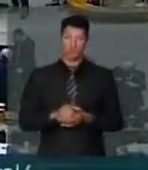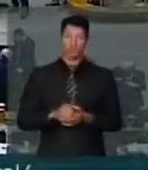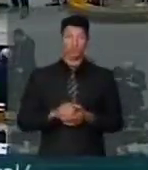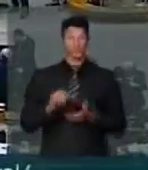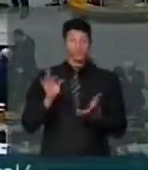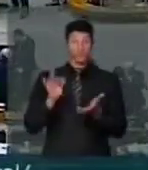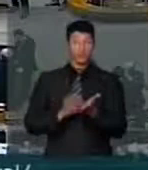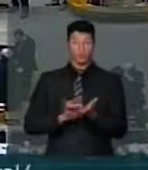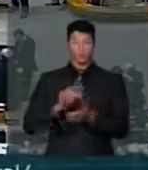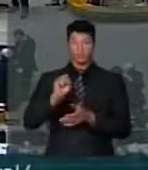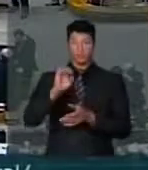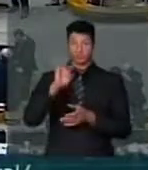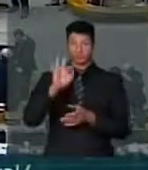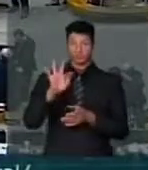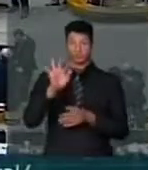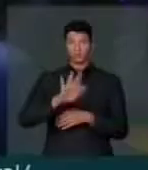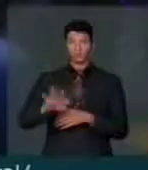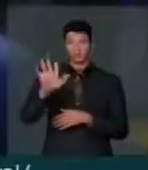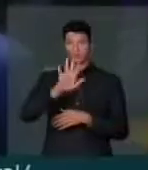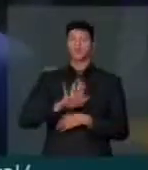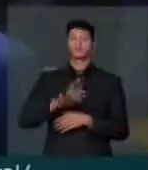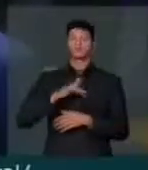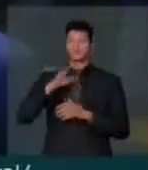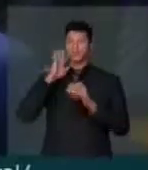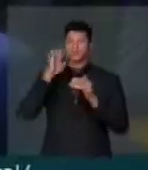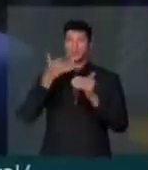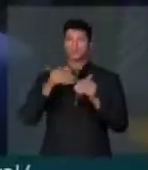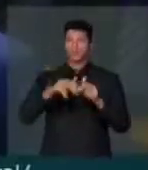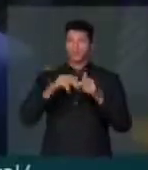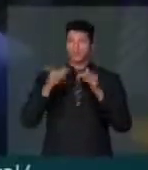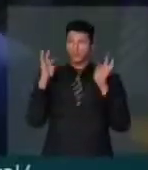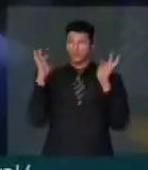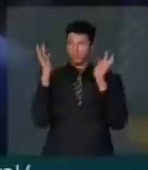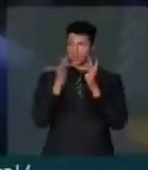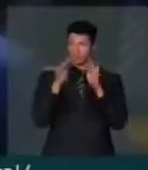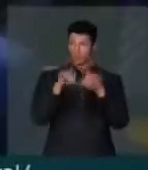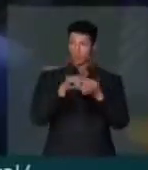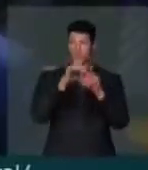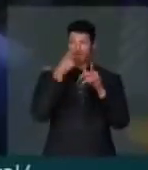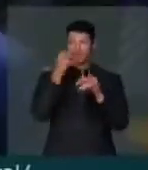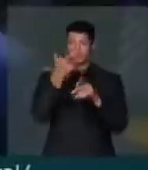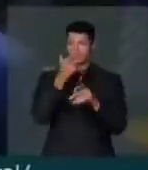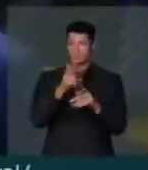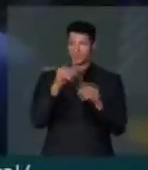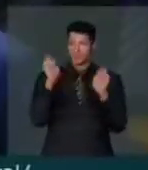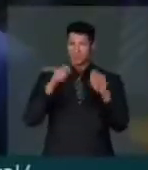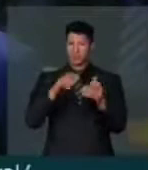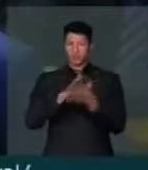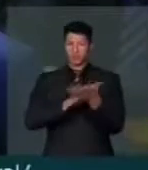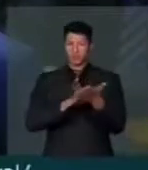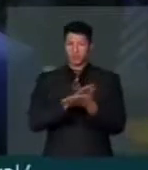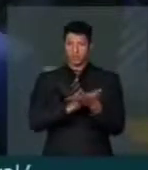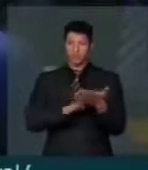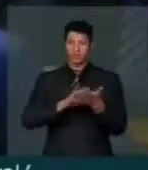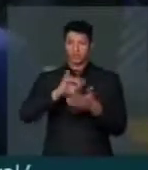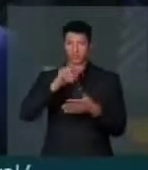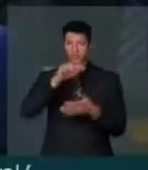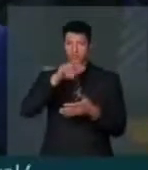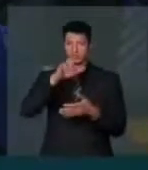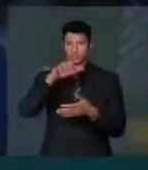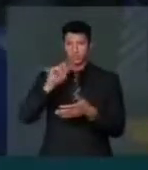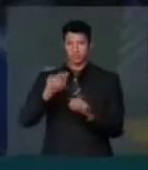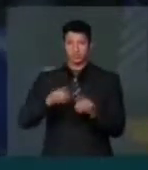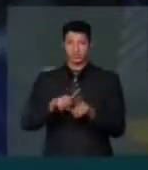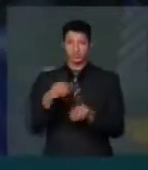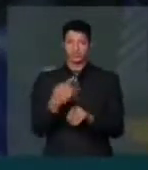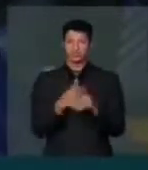Na realidade, o Supremo Tribunal Federal, ele decidiu pela fidelidade partidária, dizendo que não há condição de haver janela. E